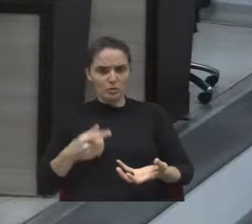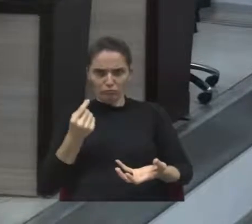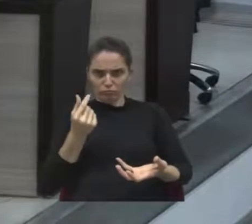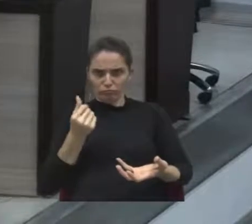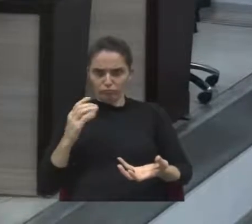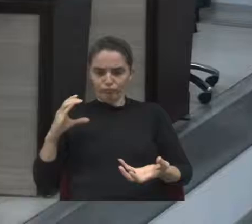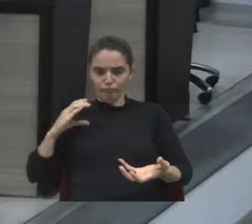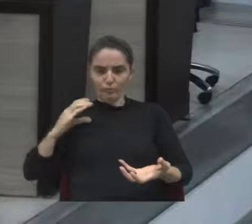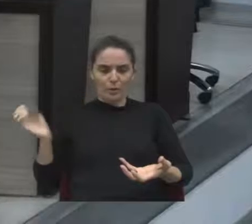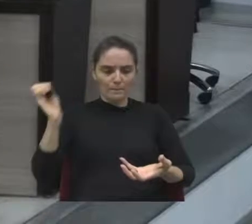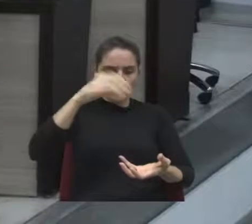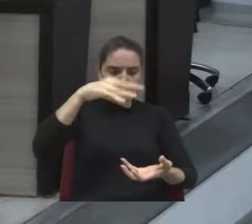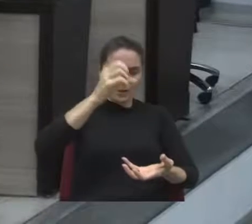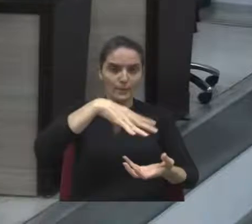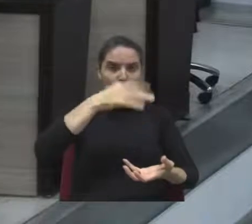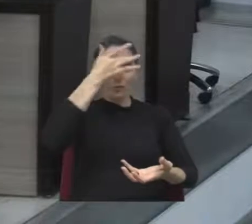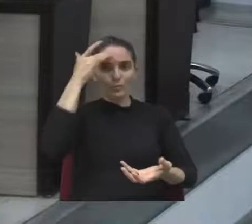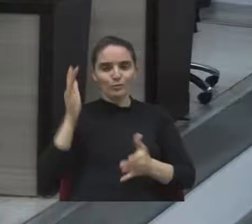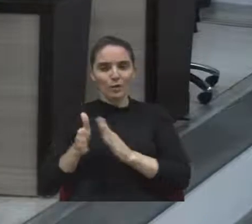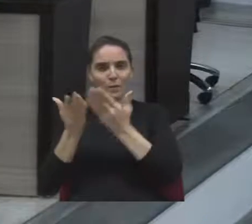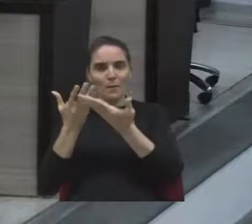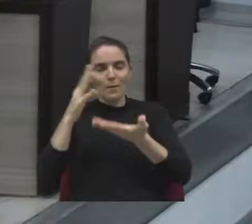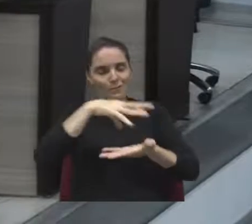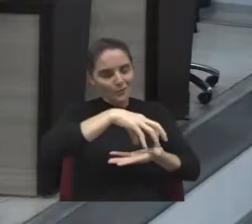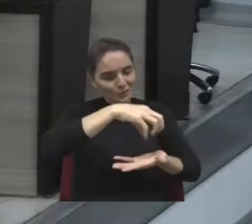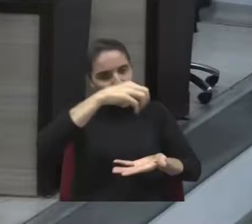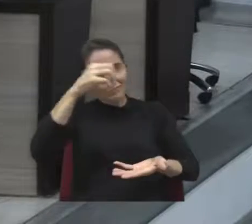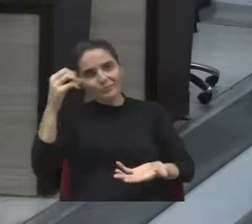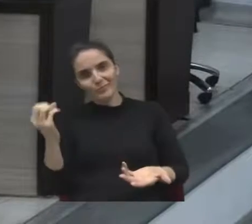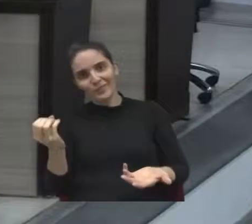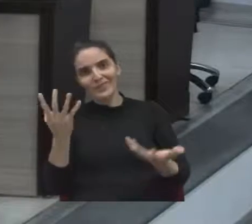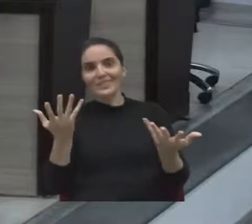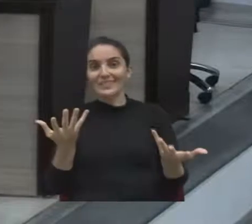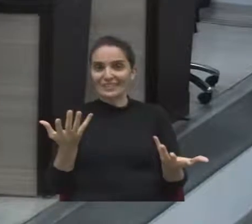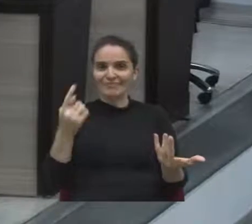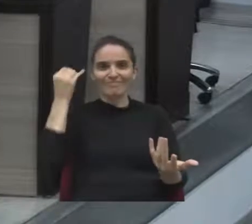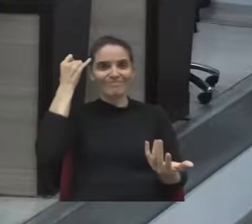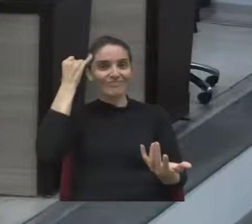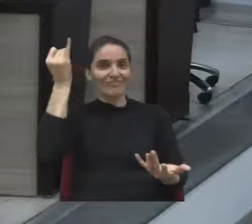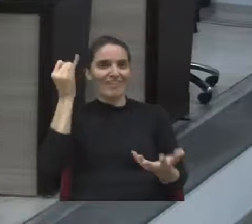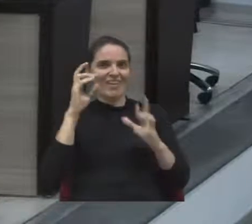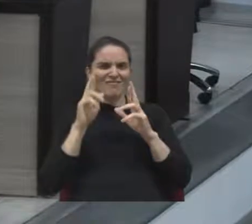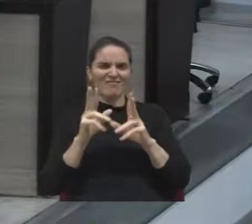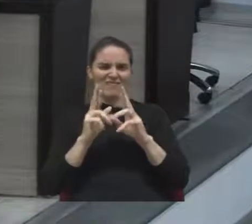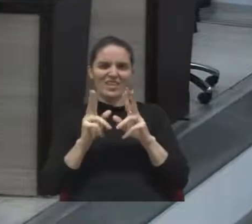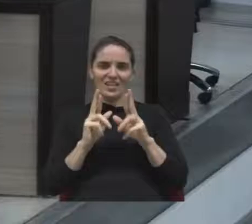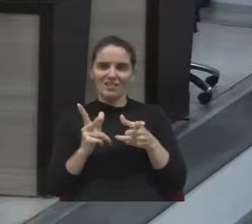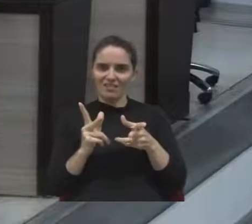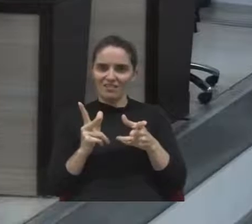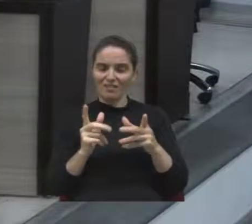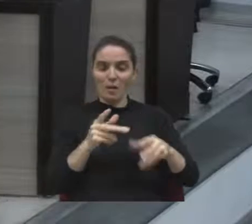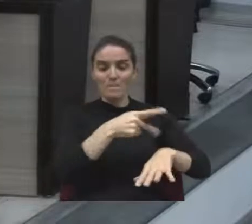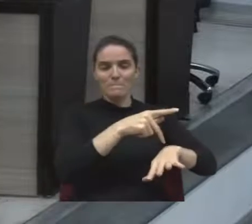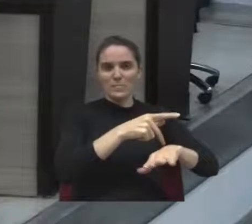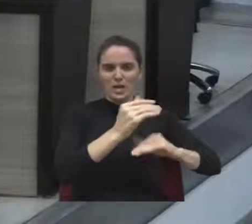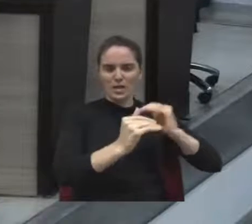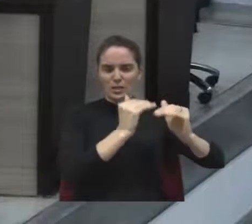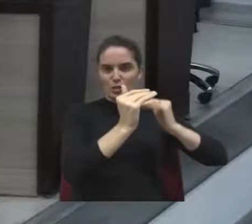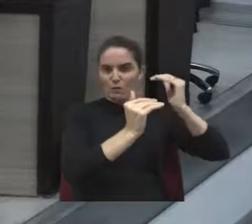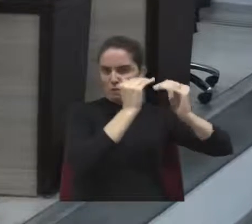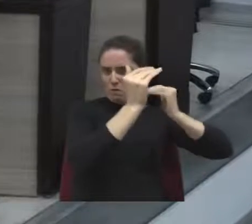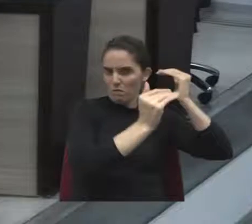essas moedas. Então a senhora vê que realmente o conceito por um país ser desenvolvido e ter políticas e